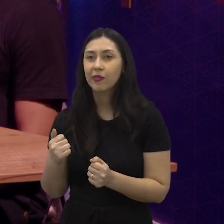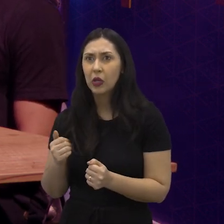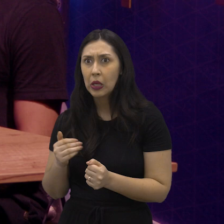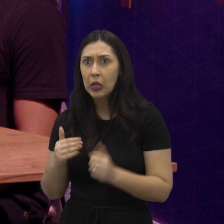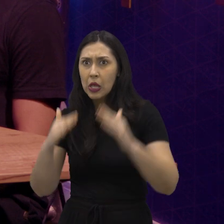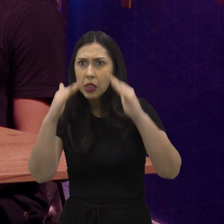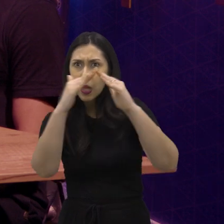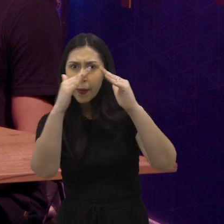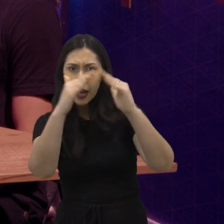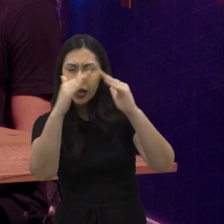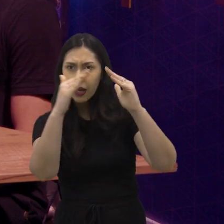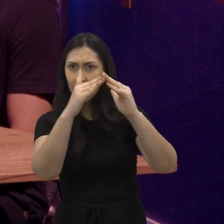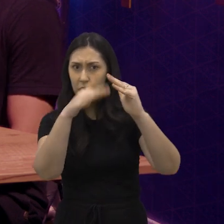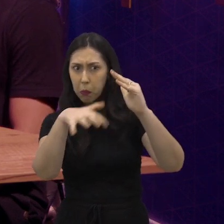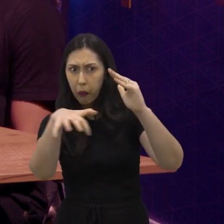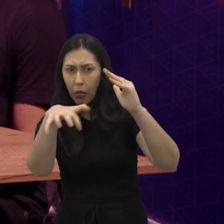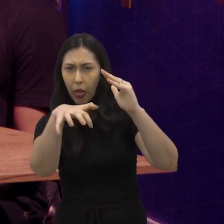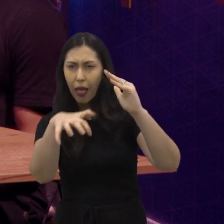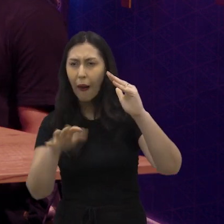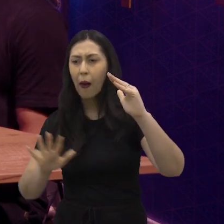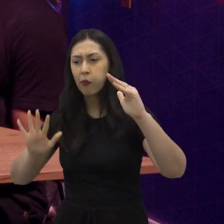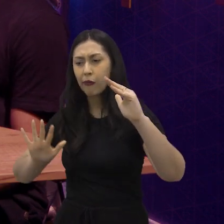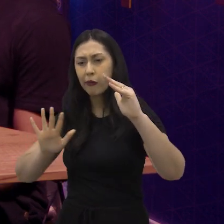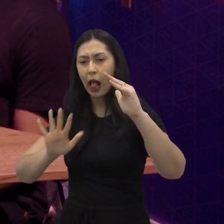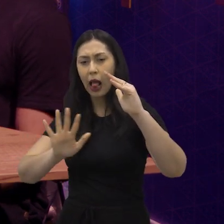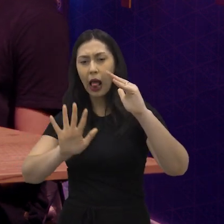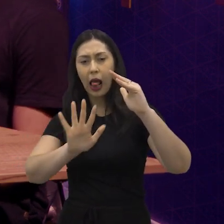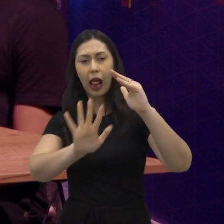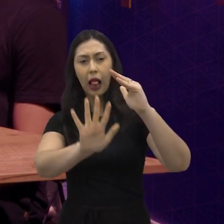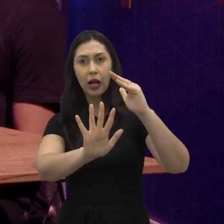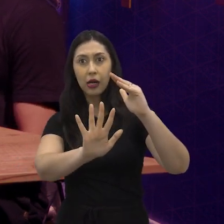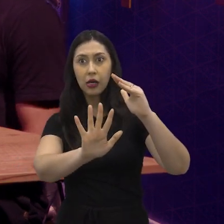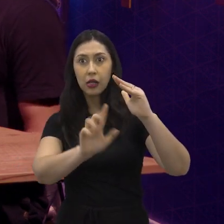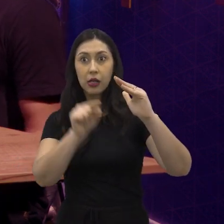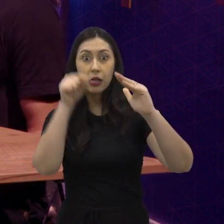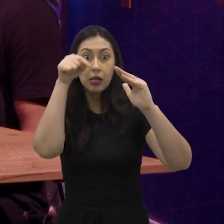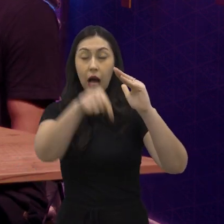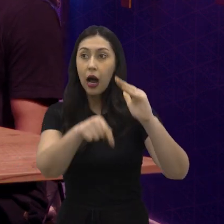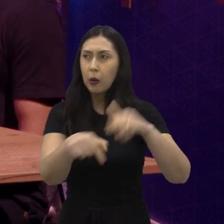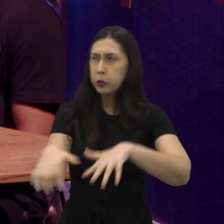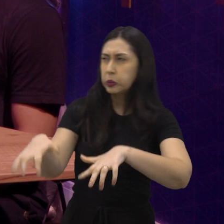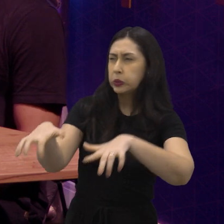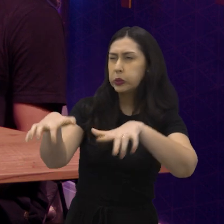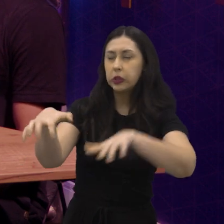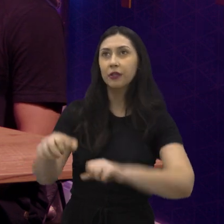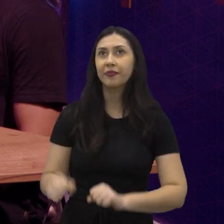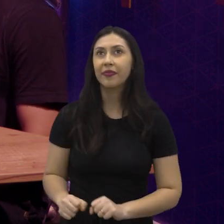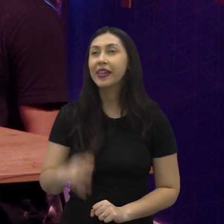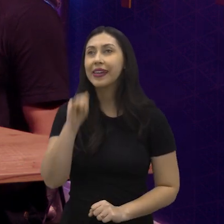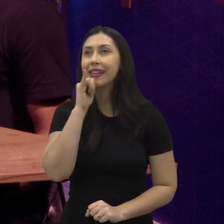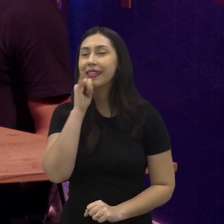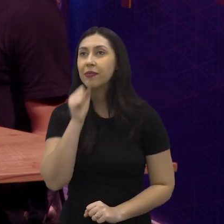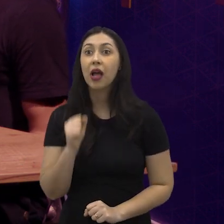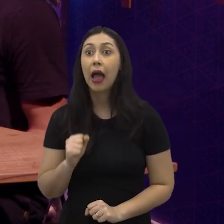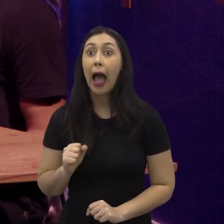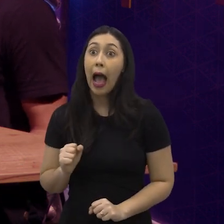entra numa casa que falam que aconteceu um assassinato. E aí tem fantasma na casa. Ou vai para